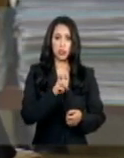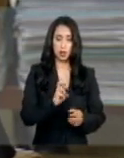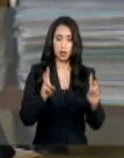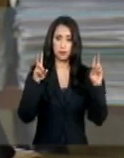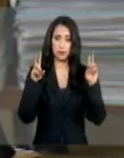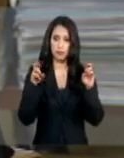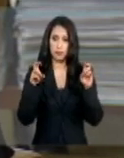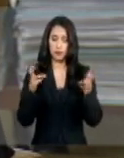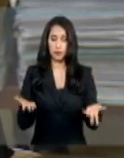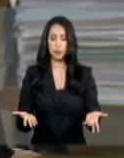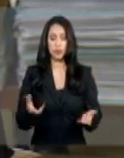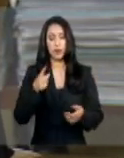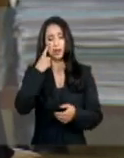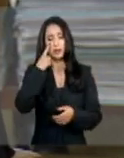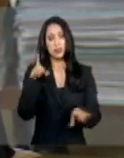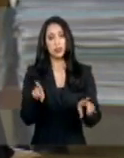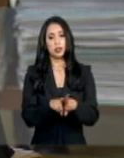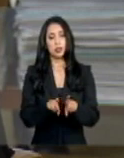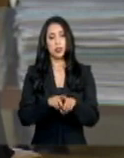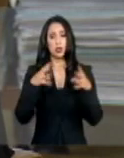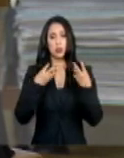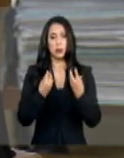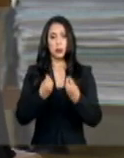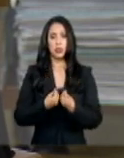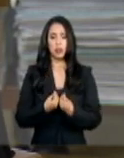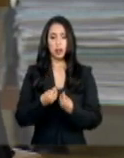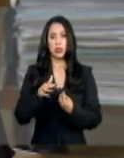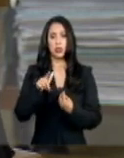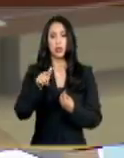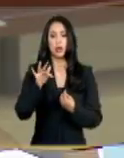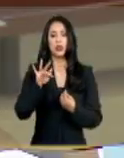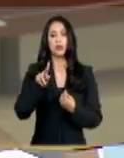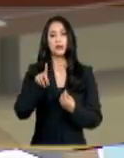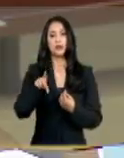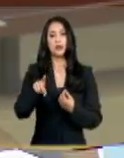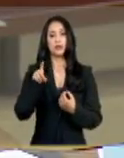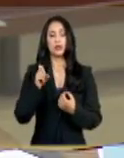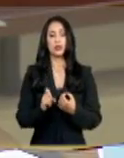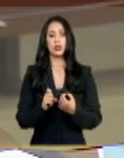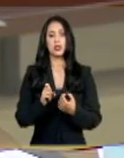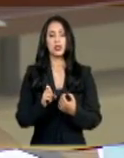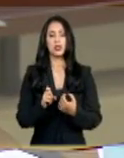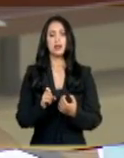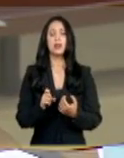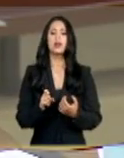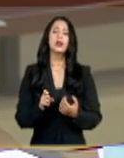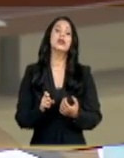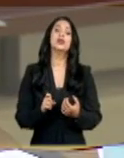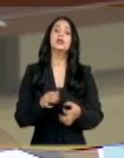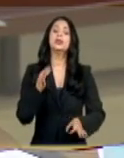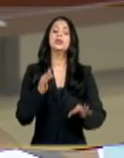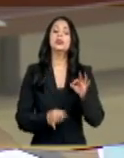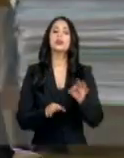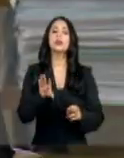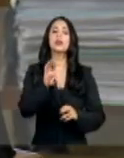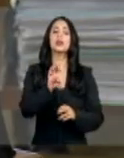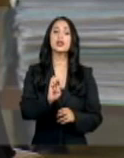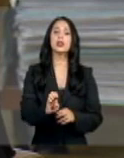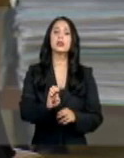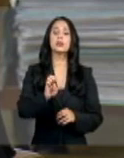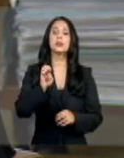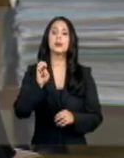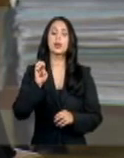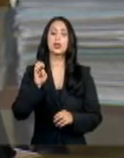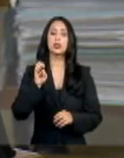shoppings chamas em que o eminente ministro luiz fux do julgamento é dos embargos de declaração do itr é